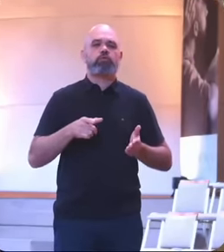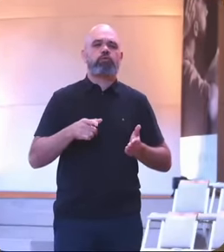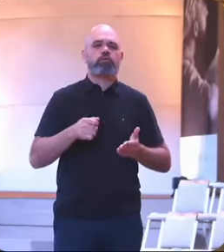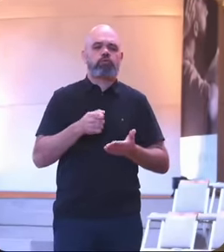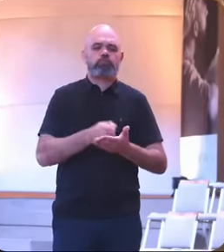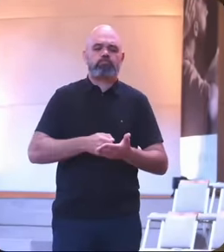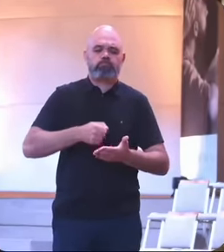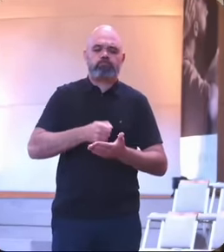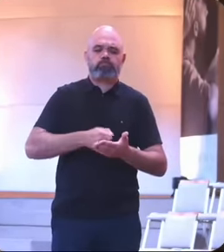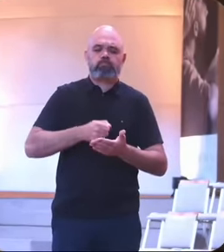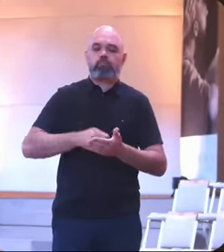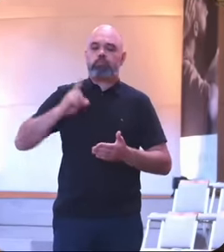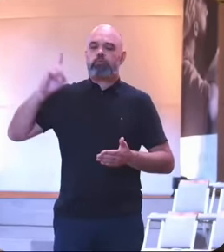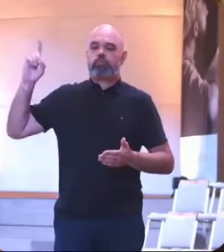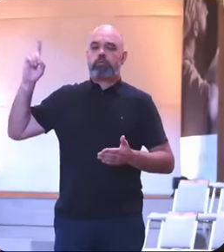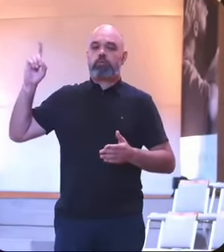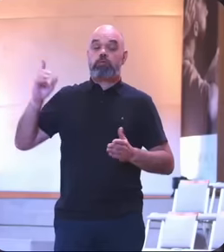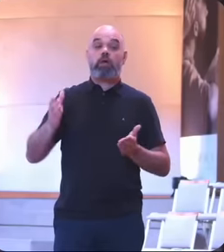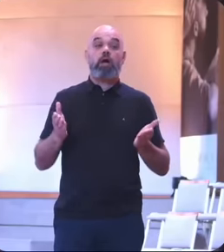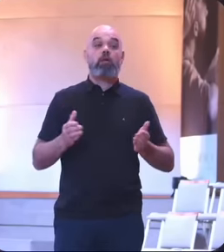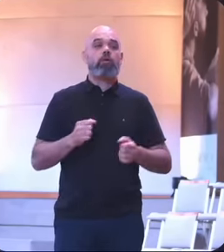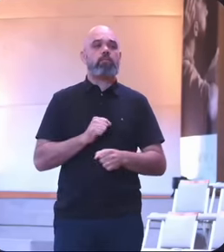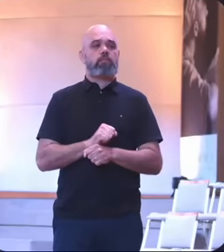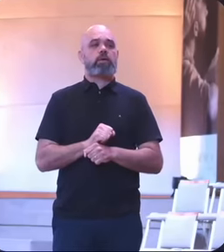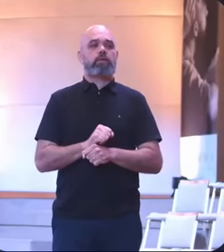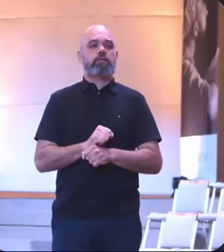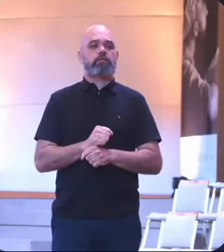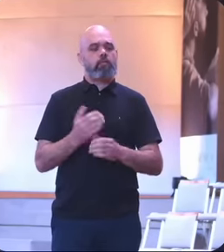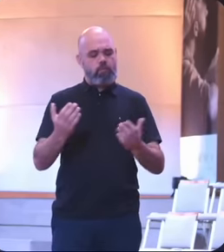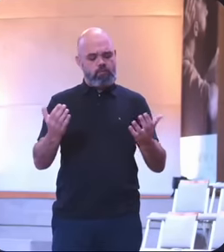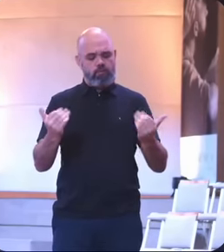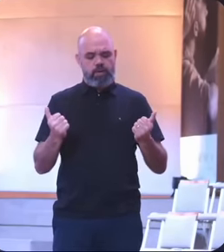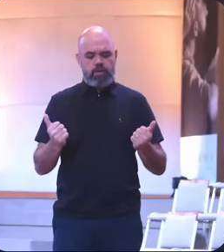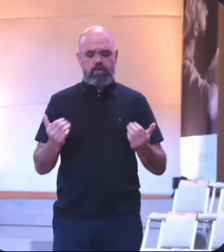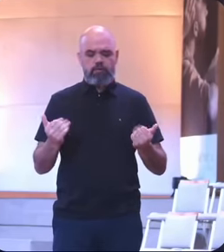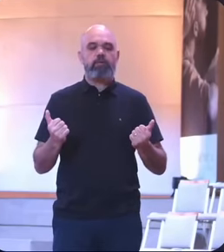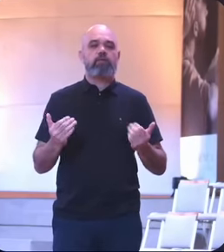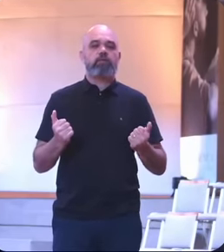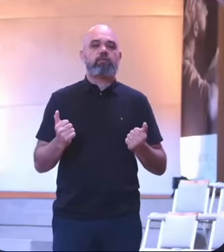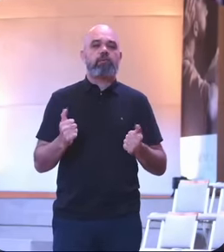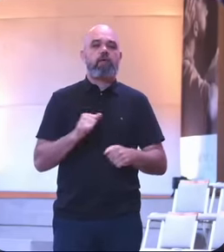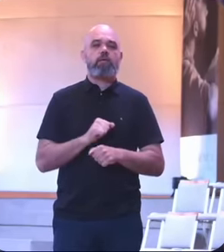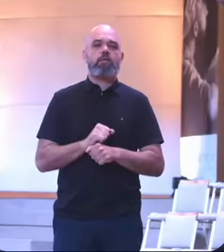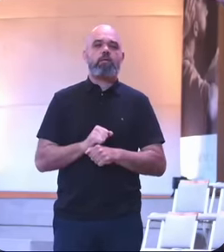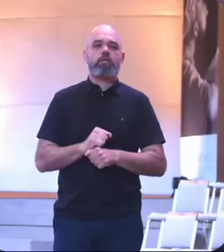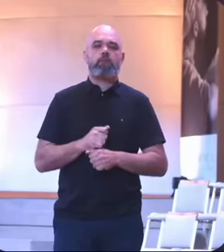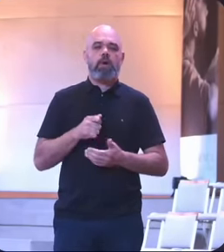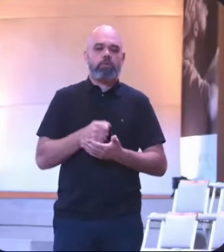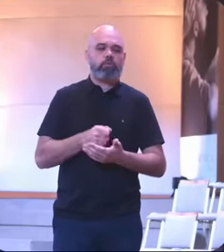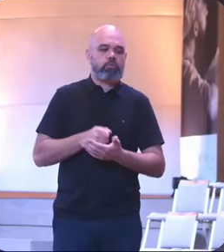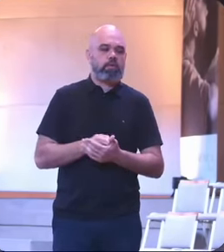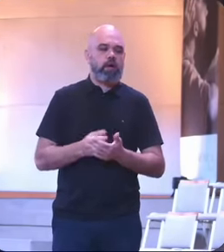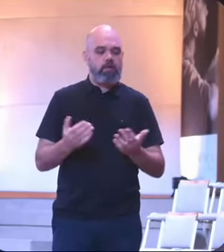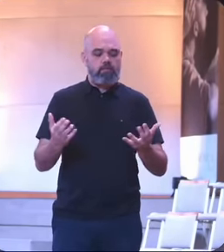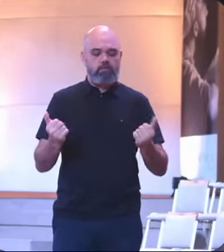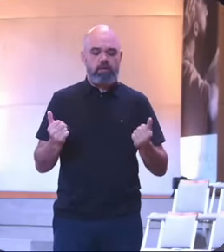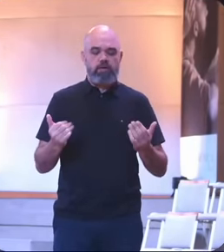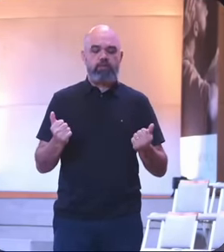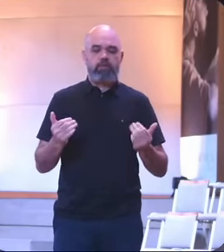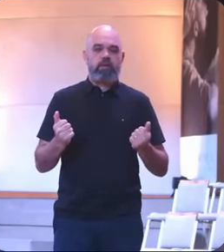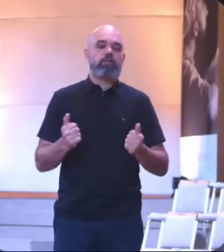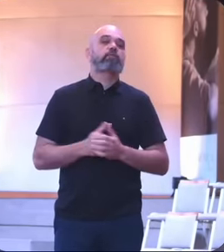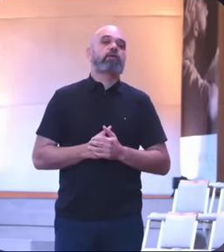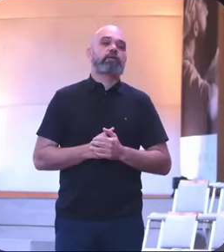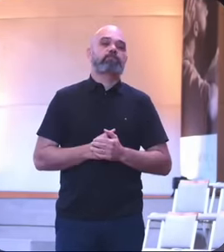tempo. Agora chega, vamos. Vem em nome de Jesus, chega de lutar. Venha. Vem em nome de Jesus,